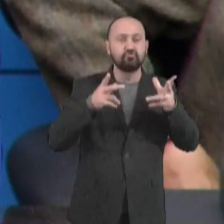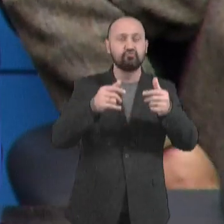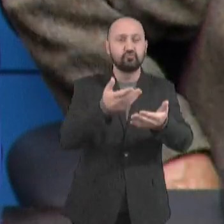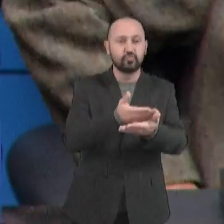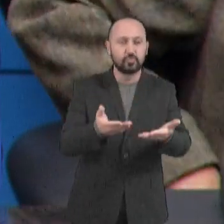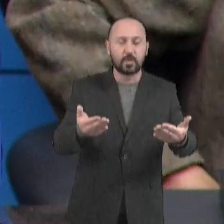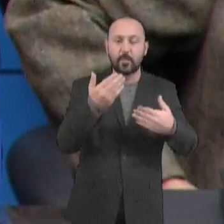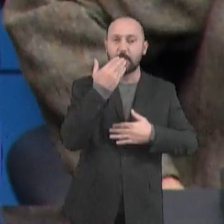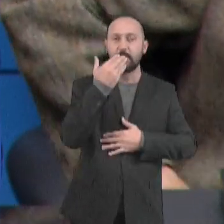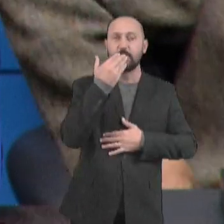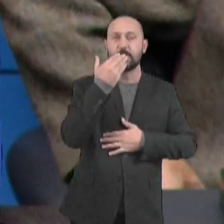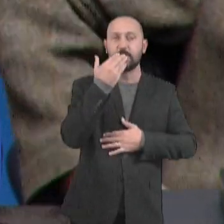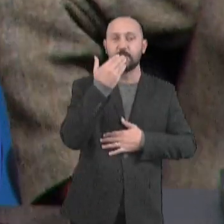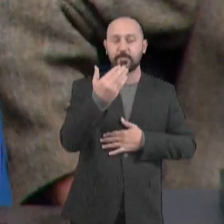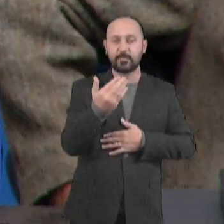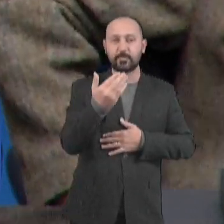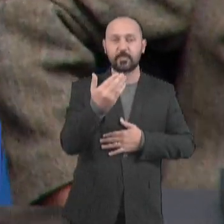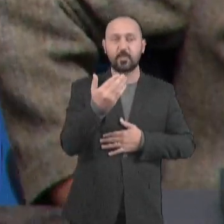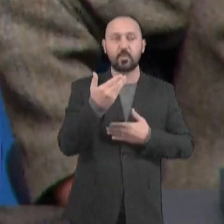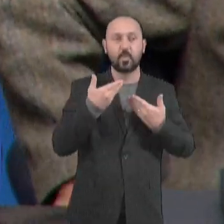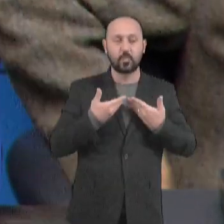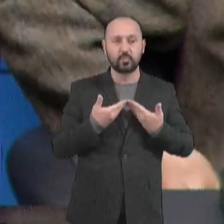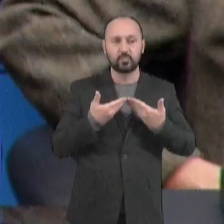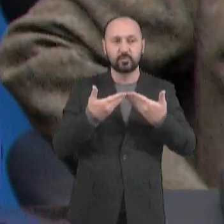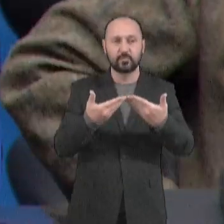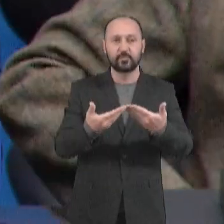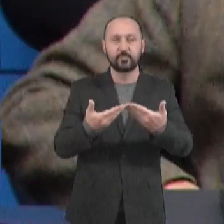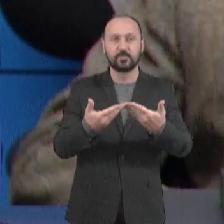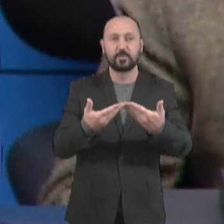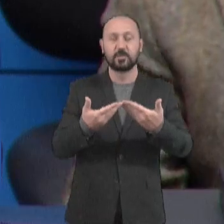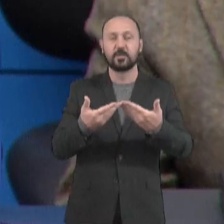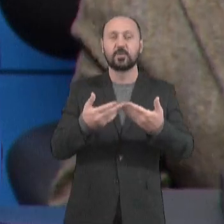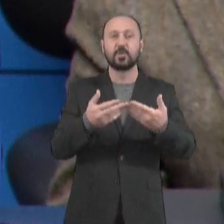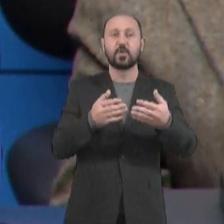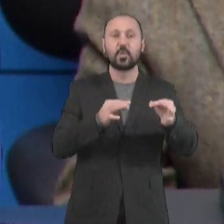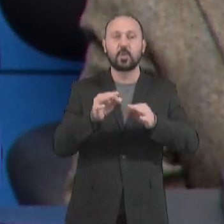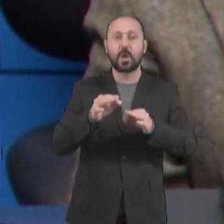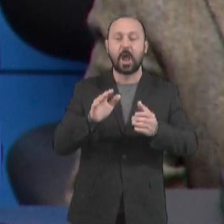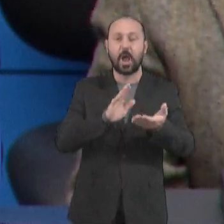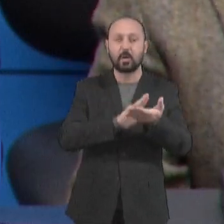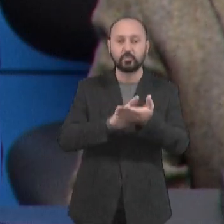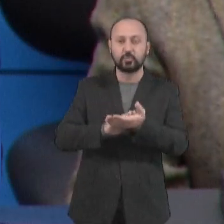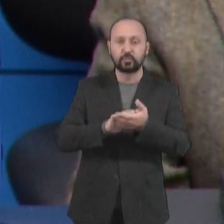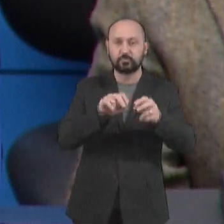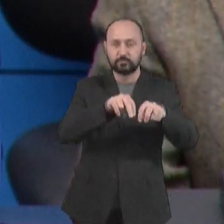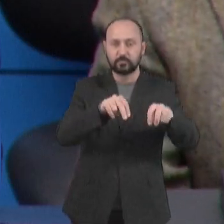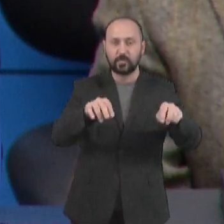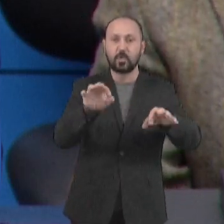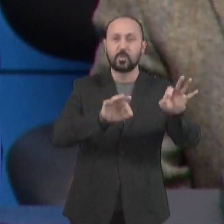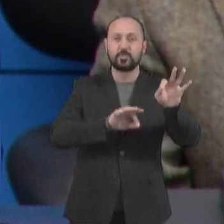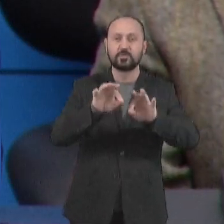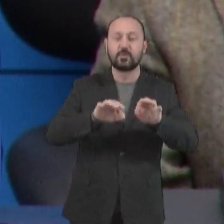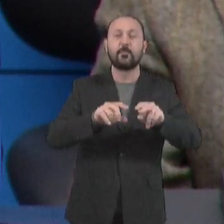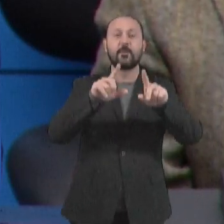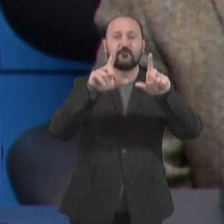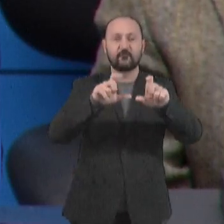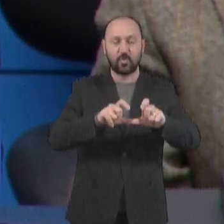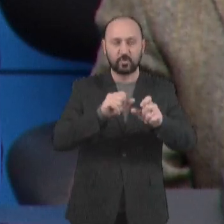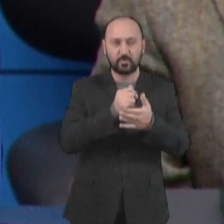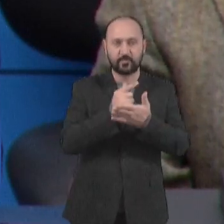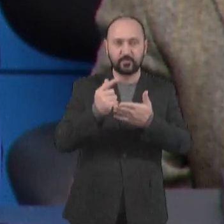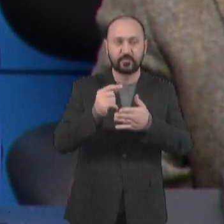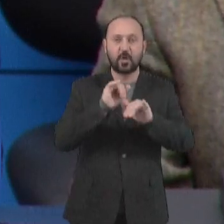senhores. Solicito ao cerimonial que posicione os homenageados para a foto